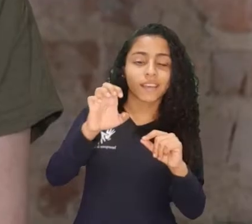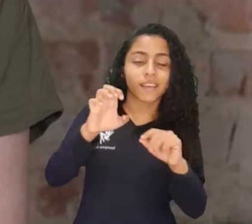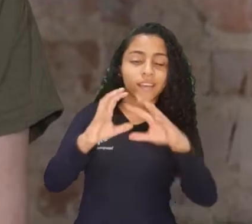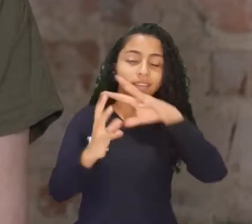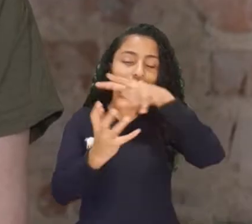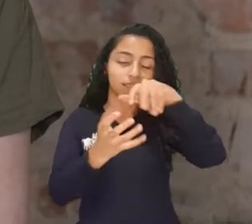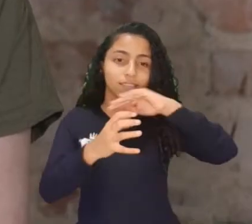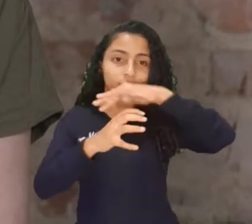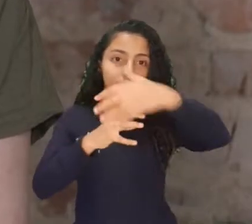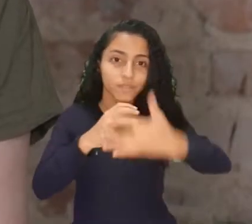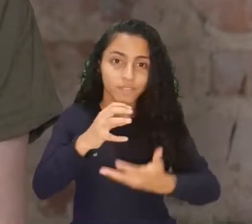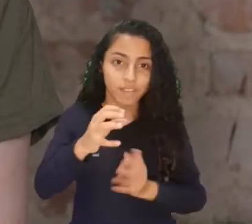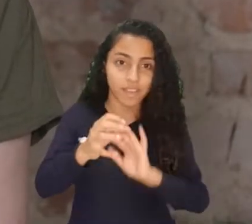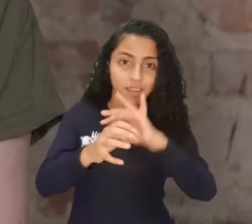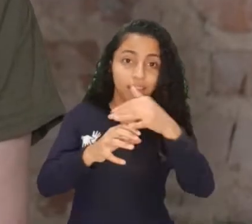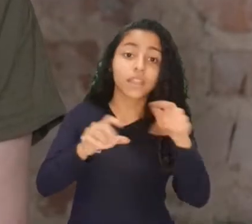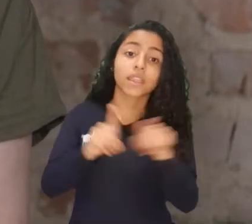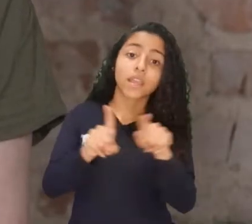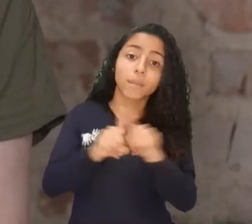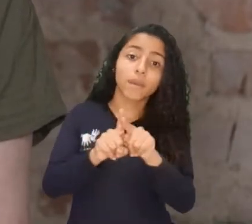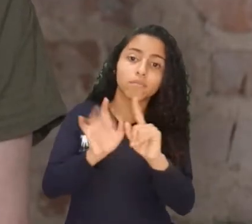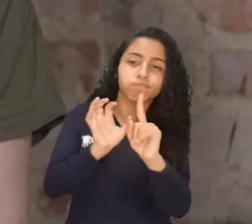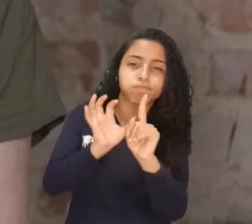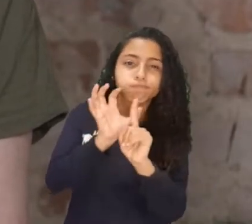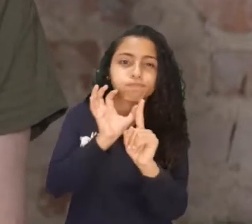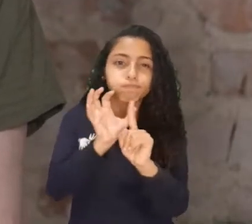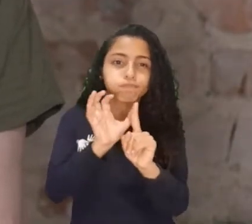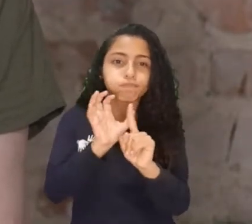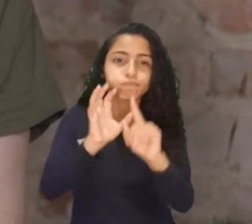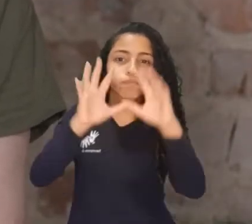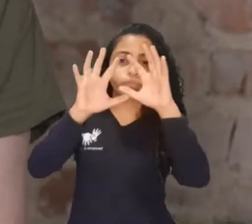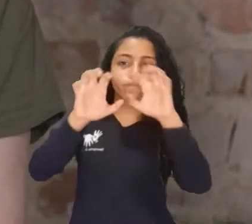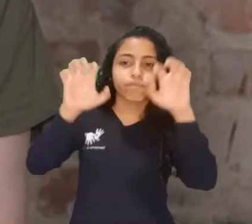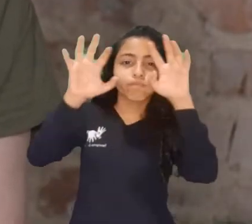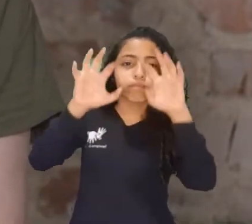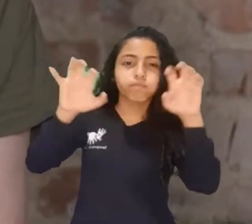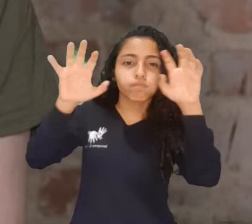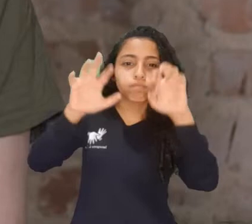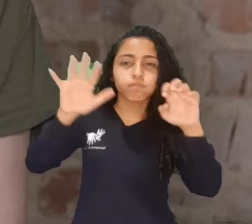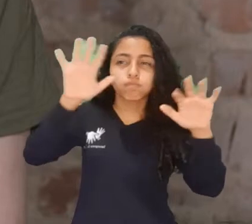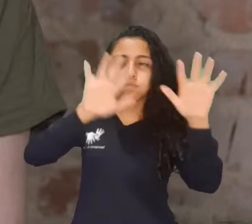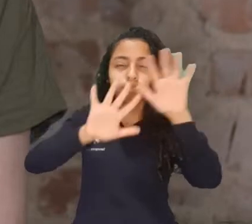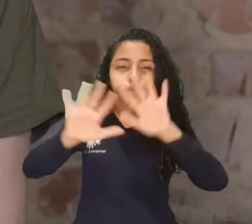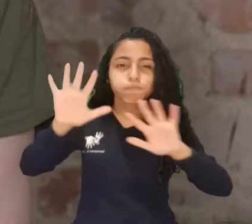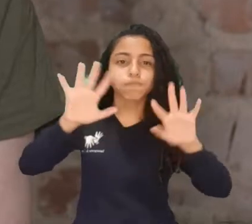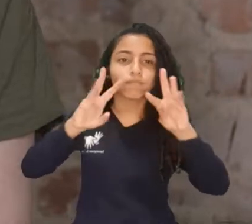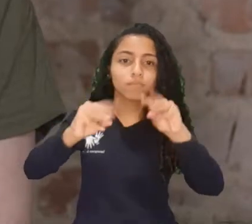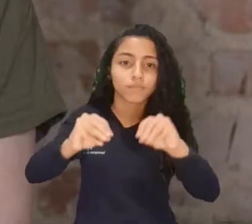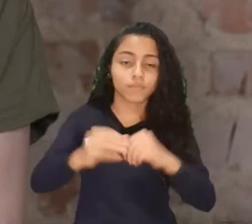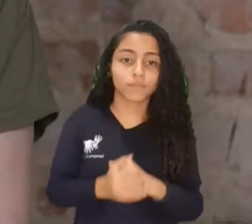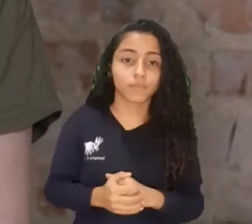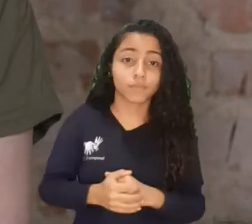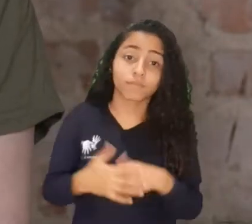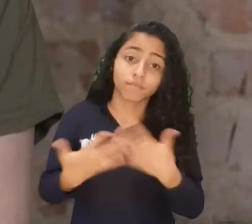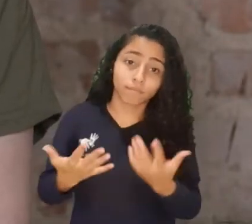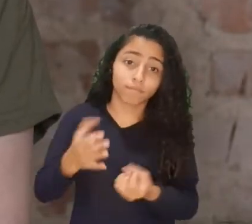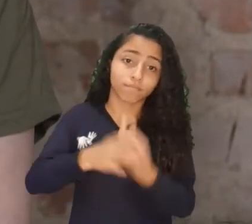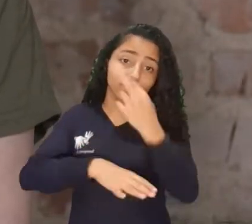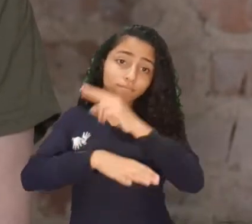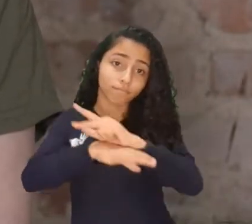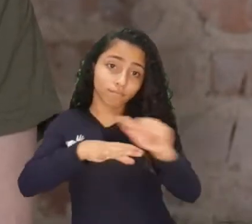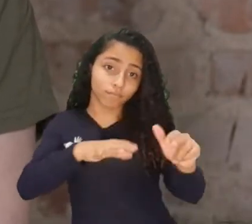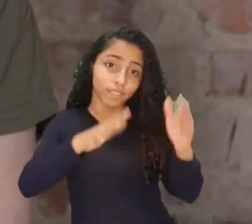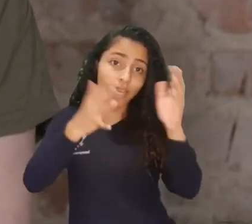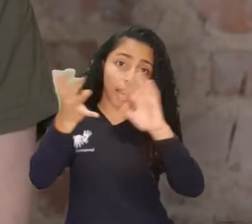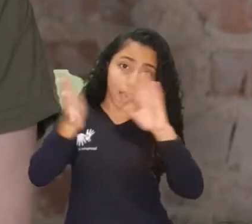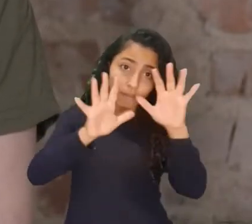na formação de nuvens e de poeira na atmosfera. Então, biodiversidade e clima, além de serem